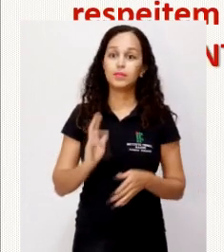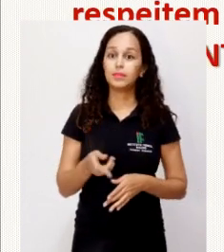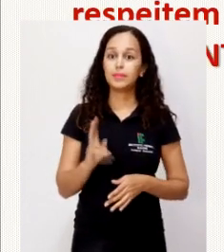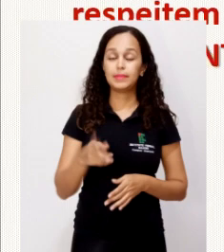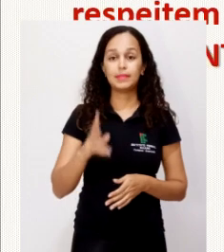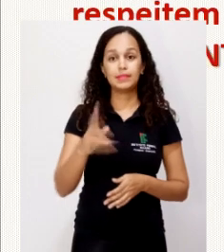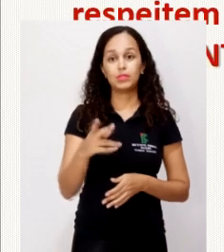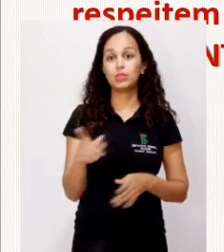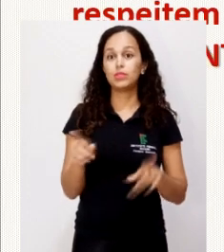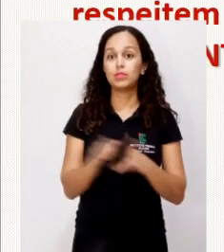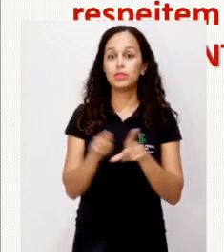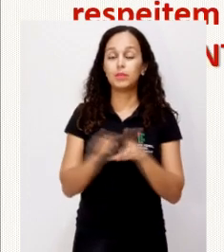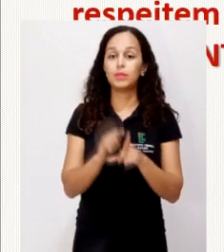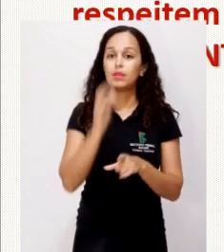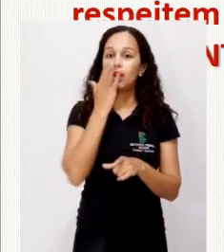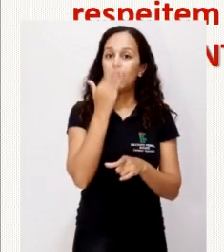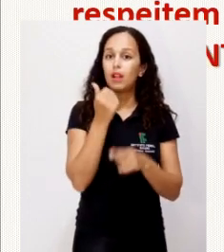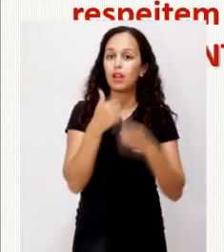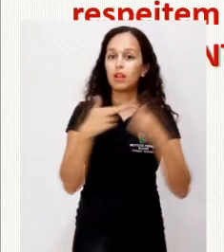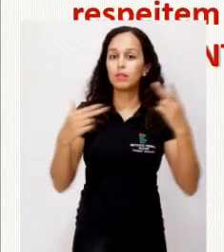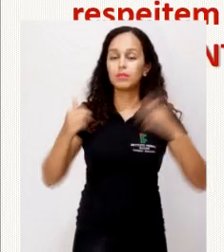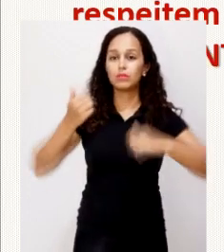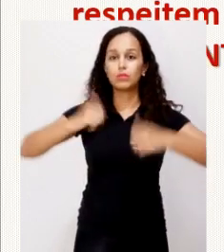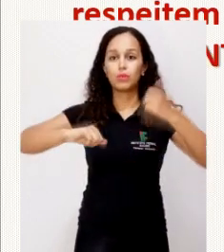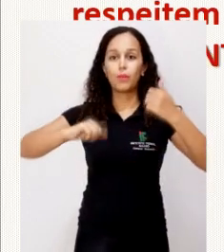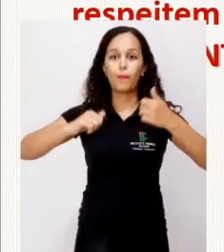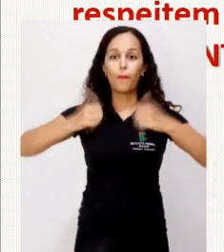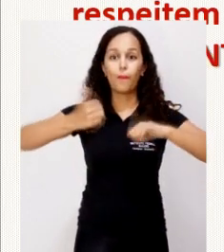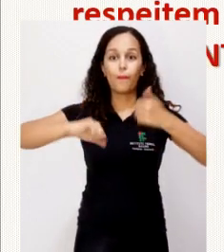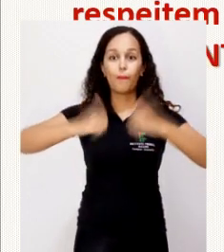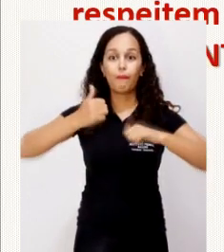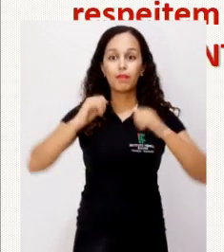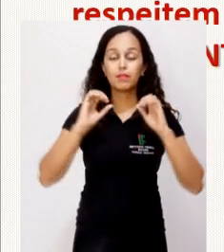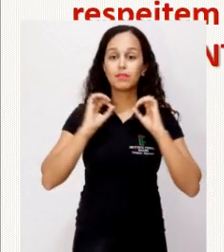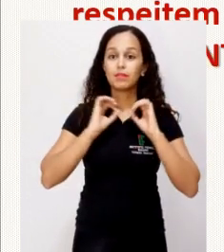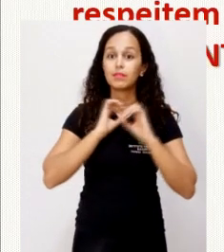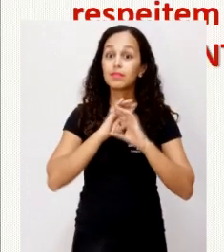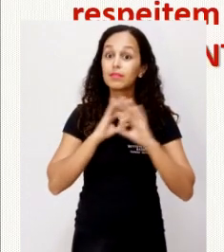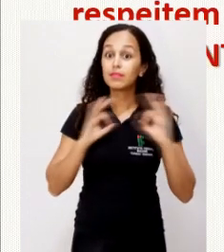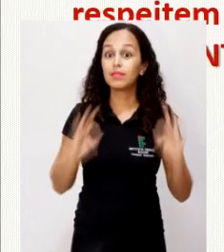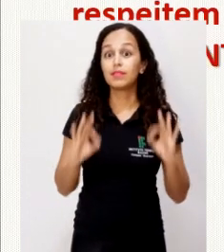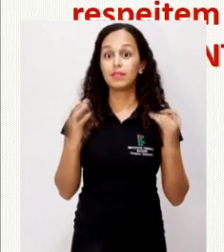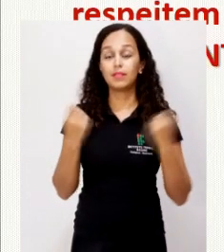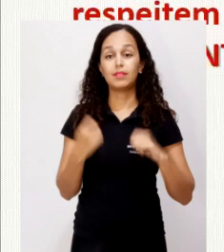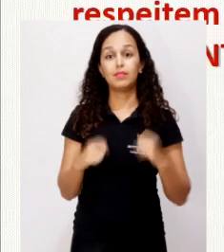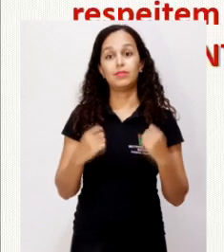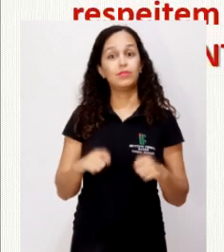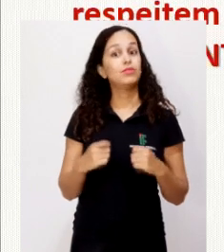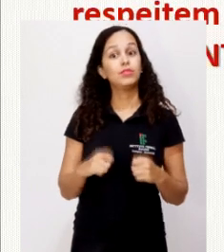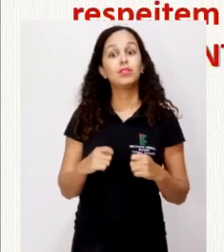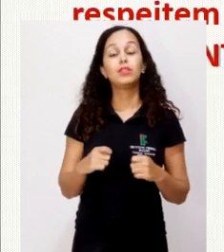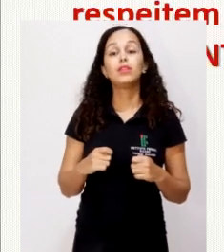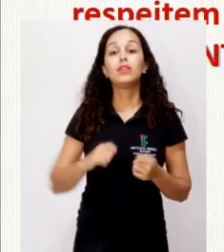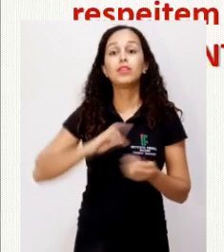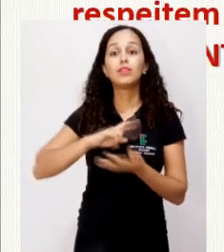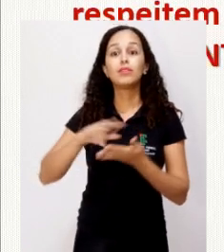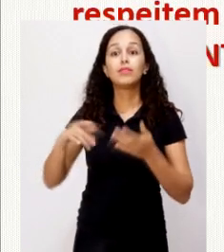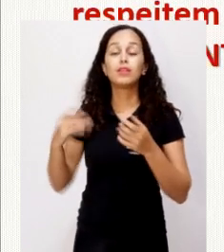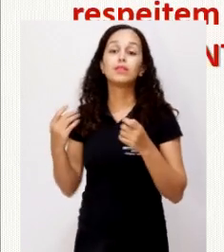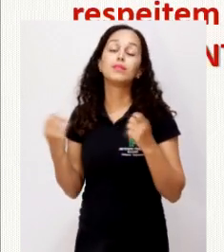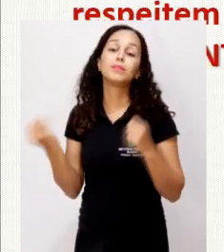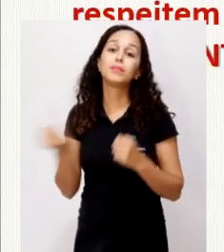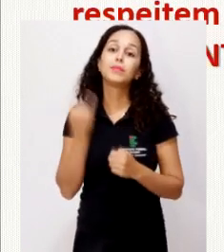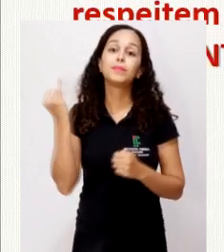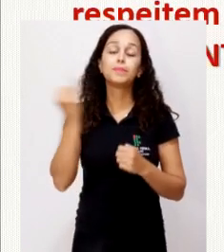acesso regular e permanente a alimentos de qualidade em quantidade suficiente, sem comprometer o acesso a